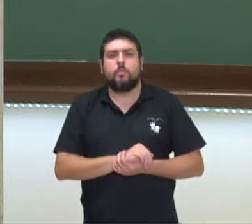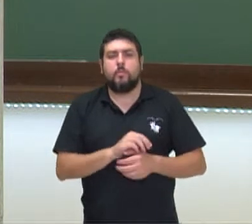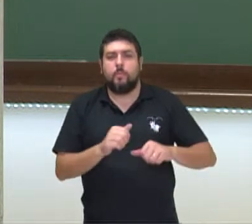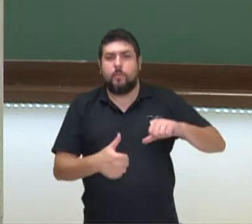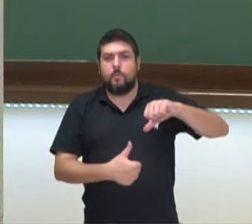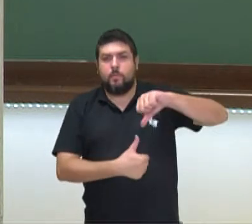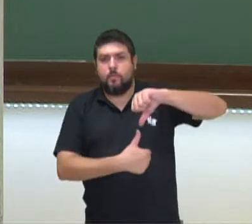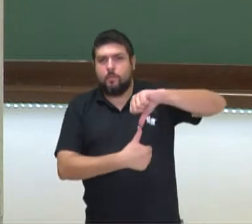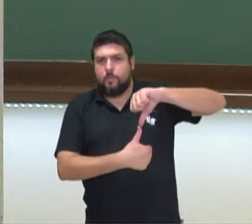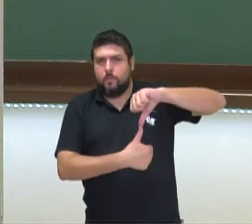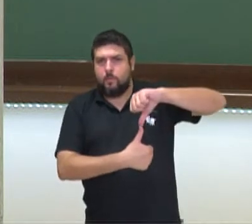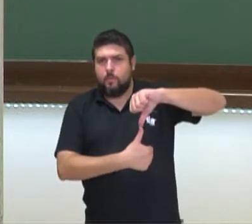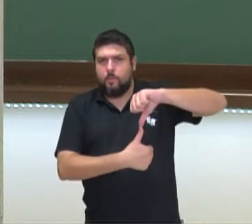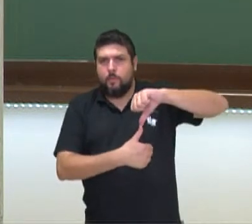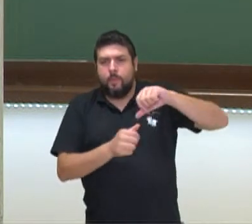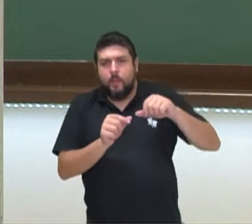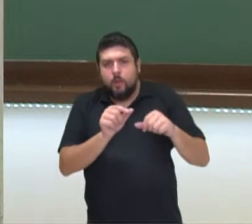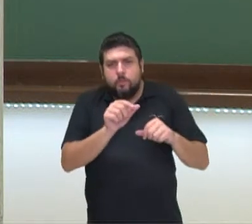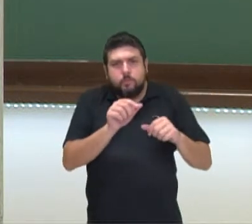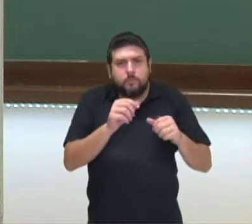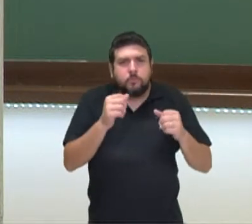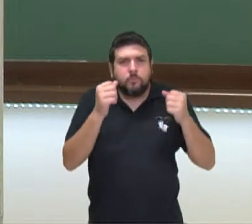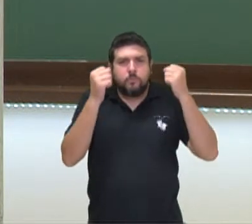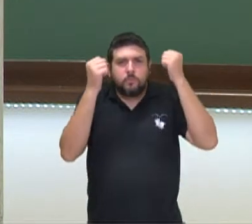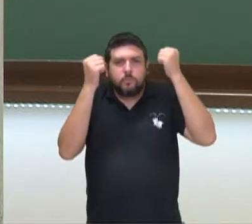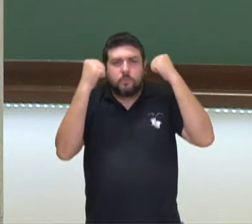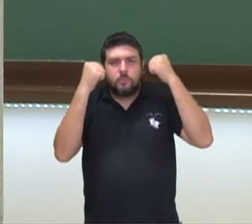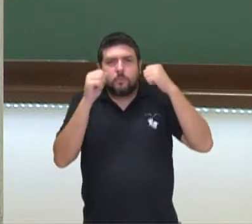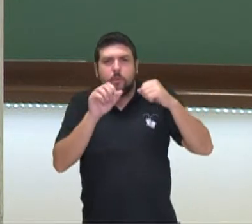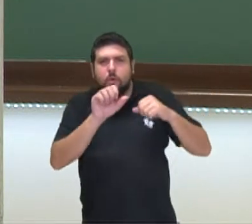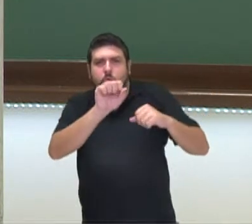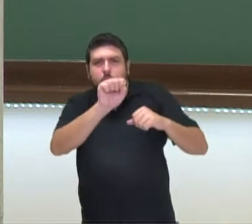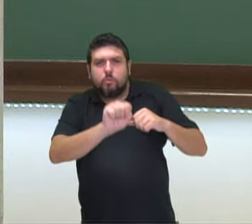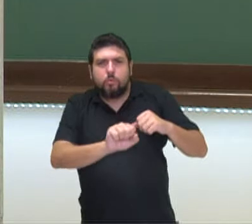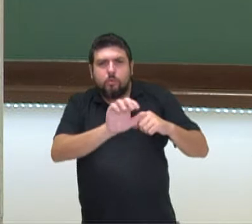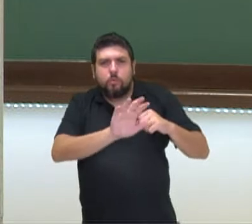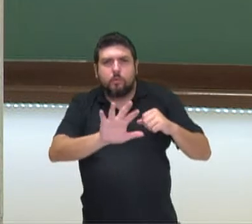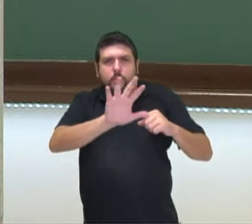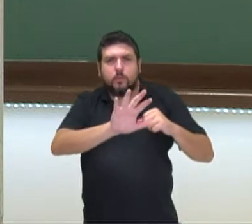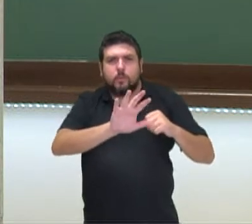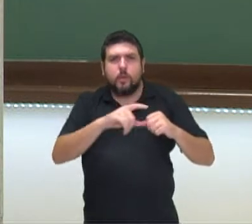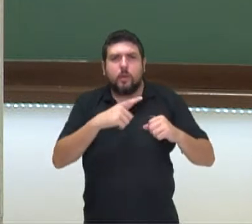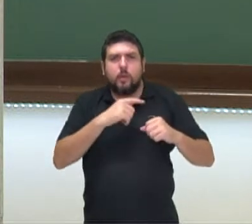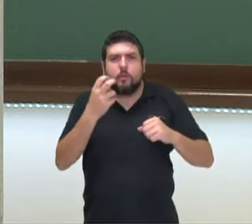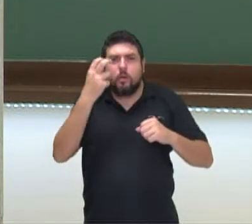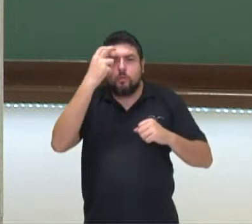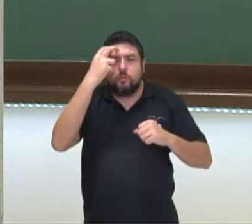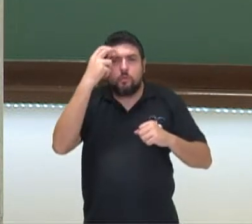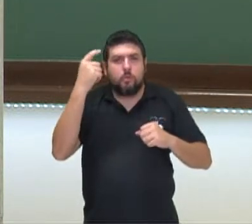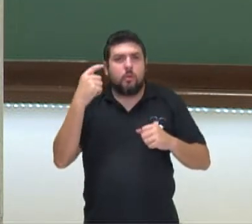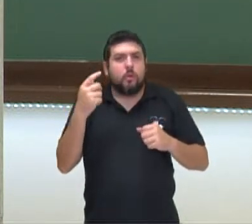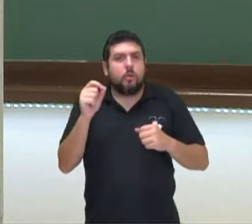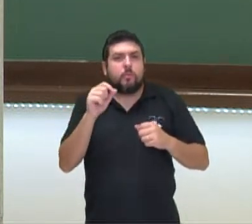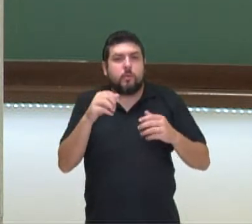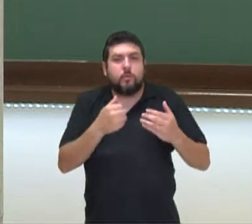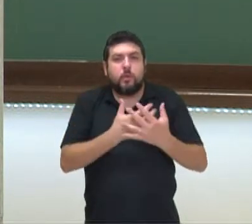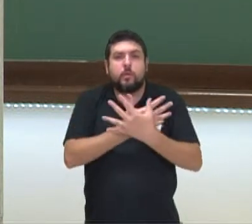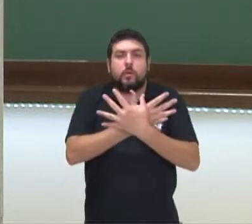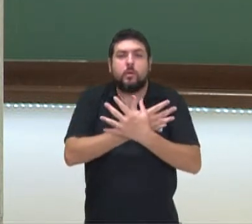mesmo espaço geográfico, sul do México, América Central, tivesse uma cultura em comum, cada cidade